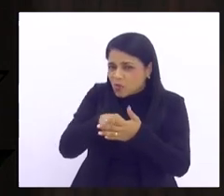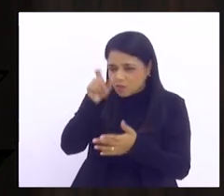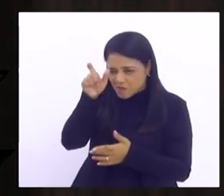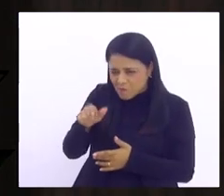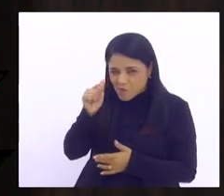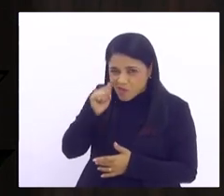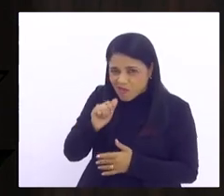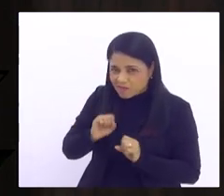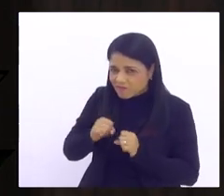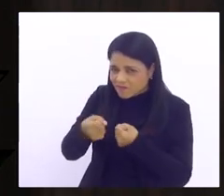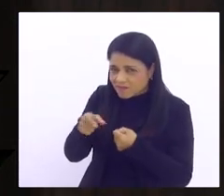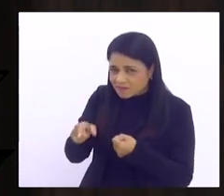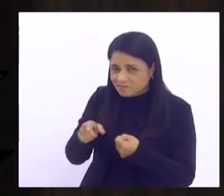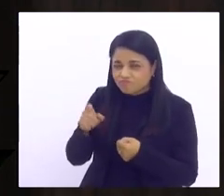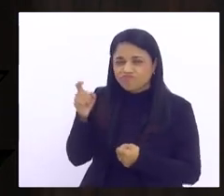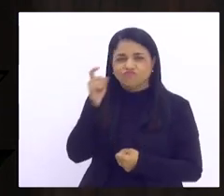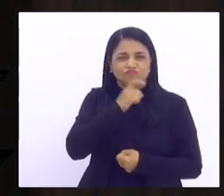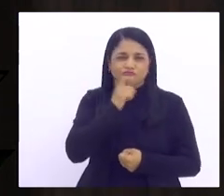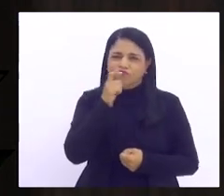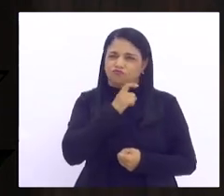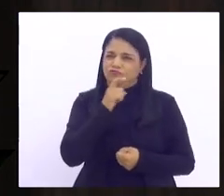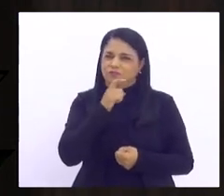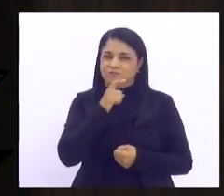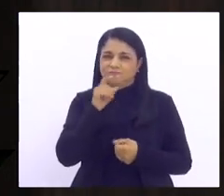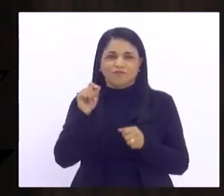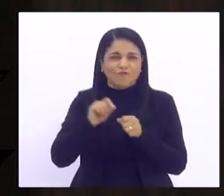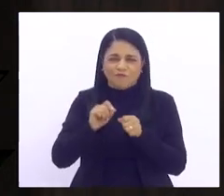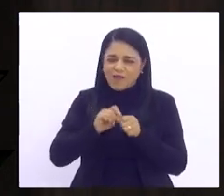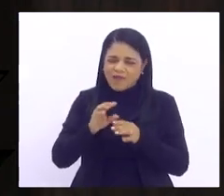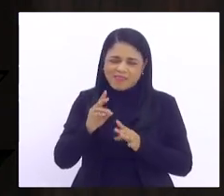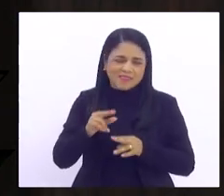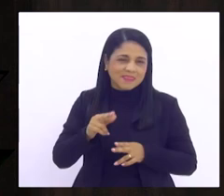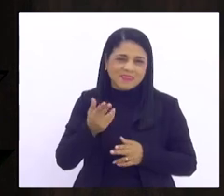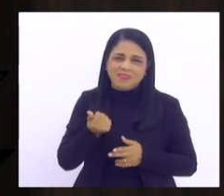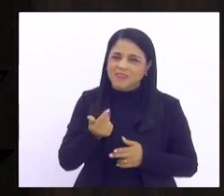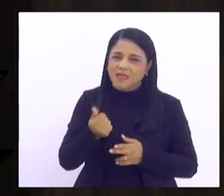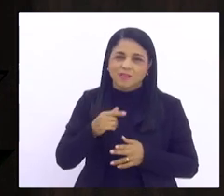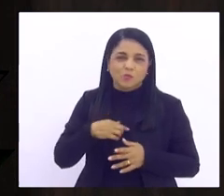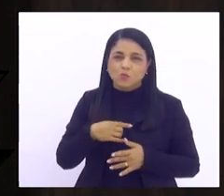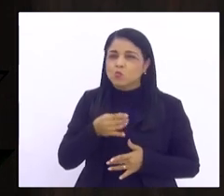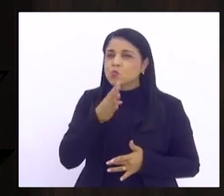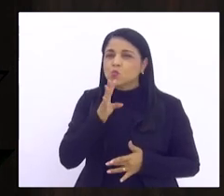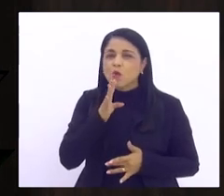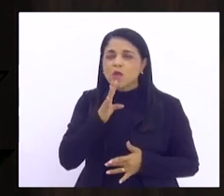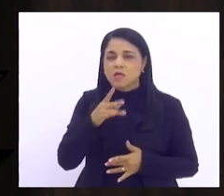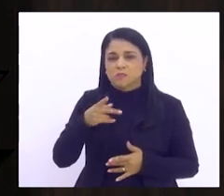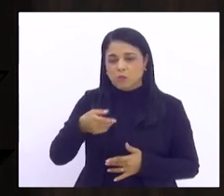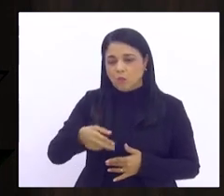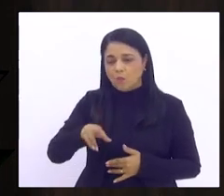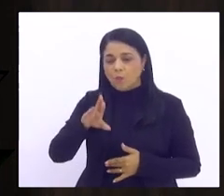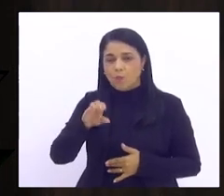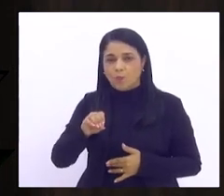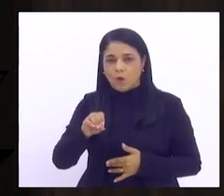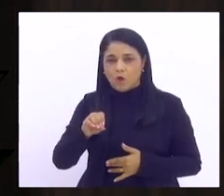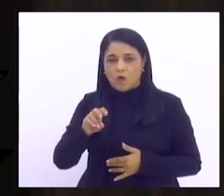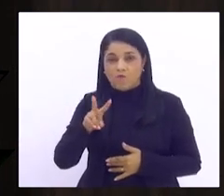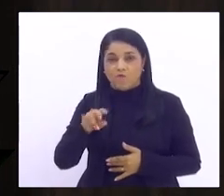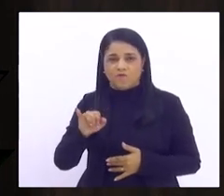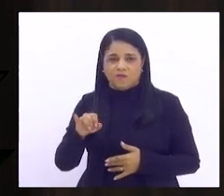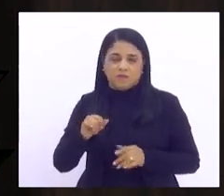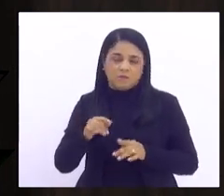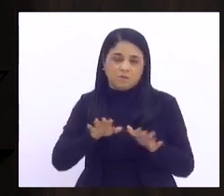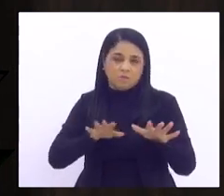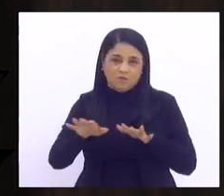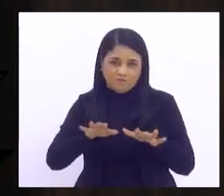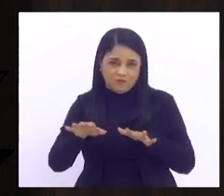Mentira. Eles nada fazem pelas mulheres. Eles não conhecem o movimento pró-vida. Eles alegam por aí, ah, vocês se preocupam apenas